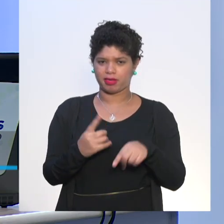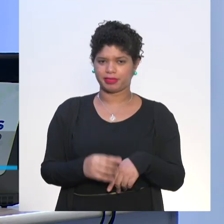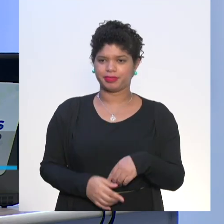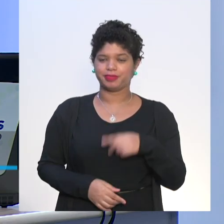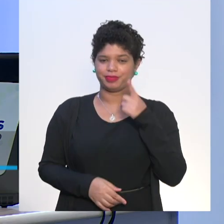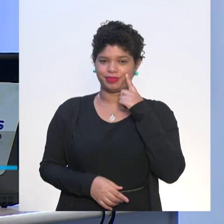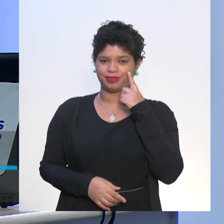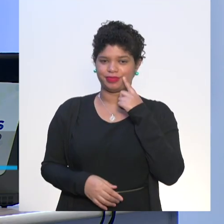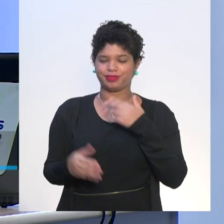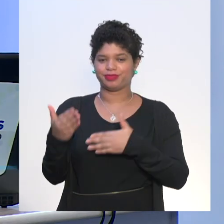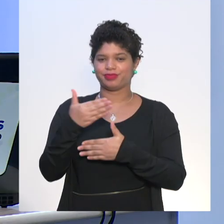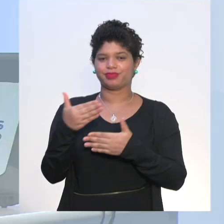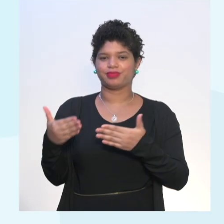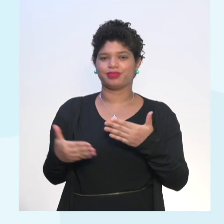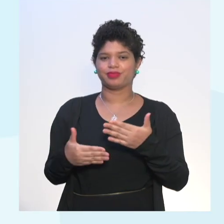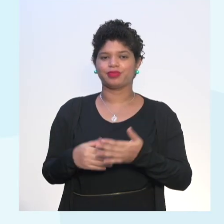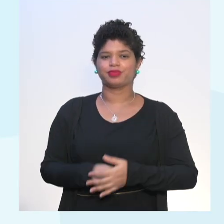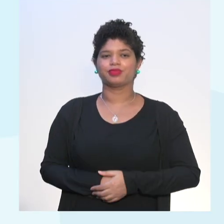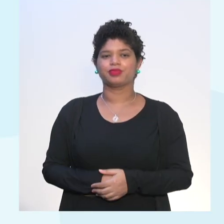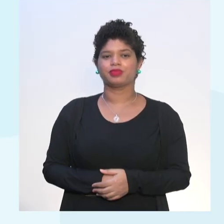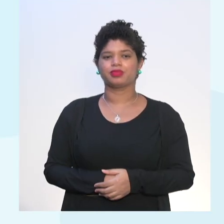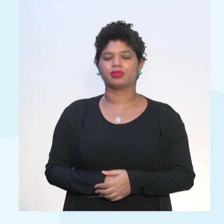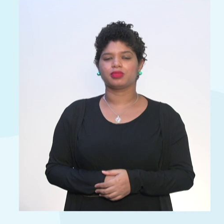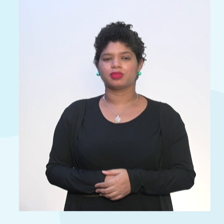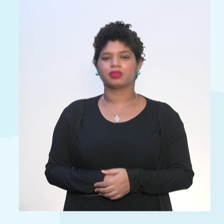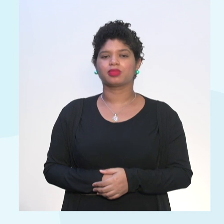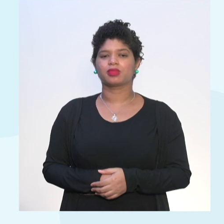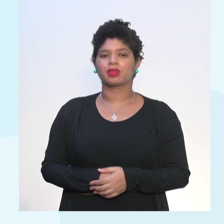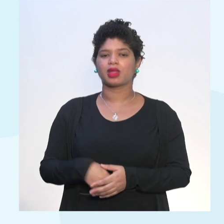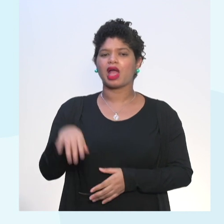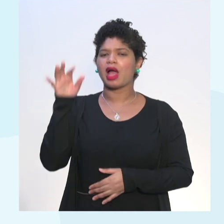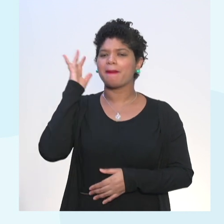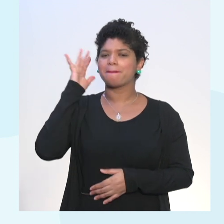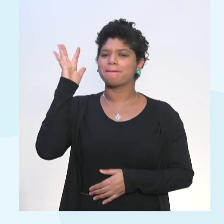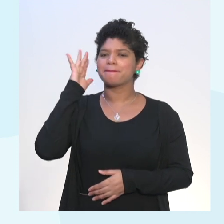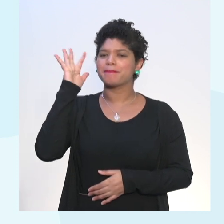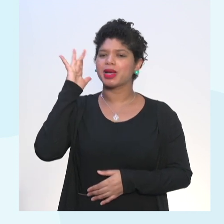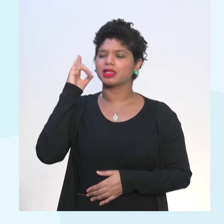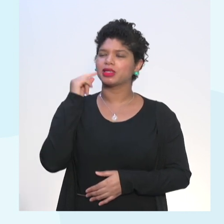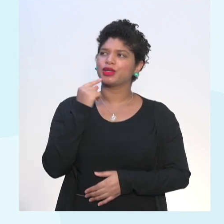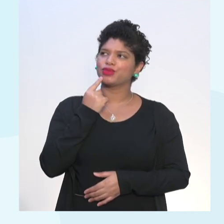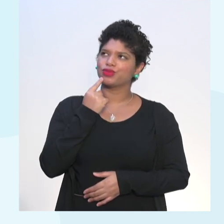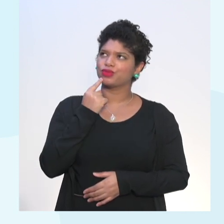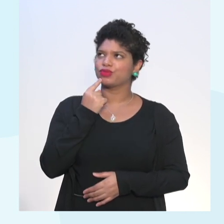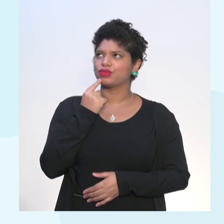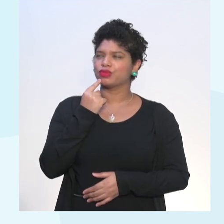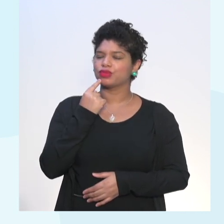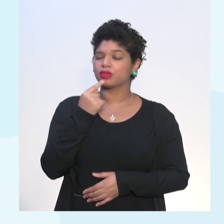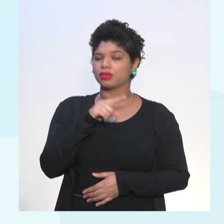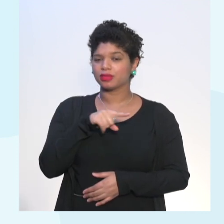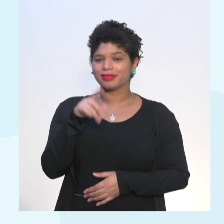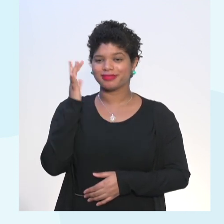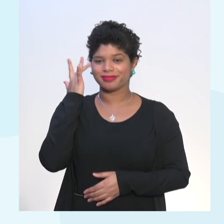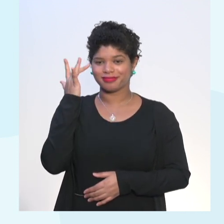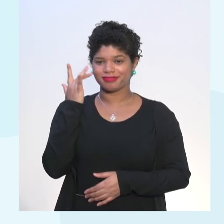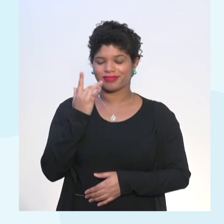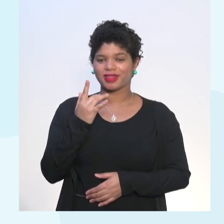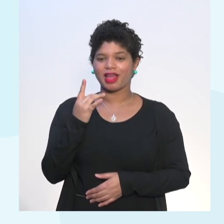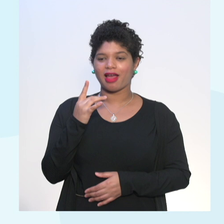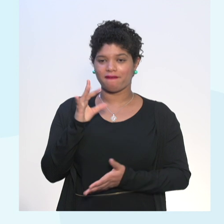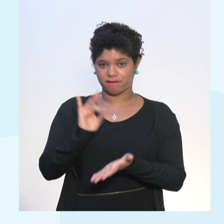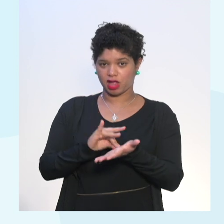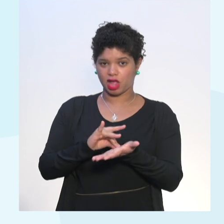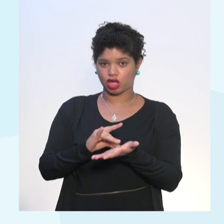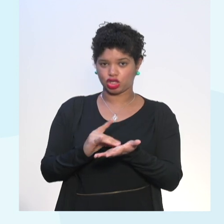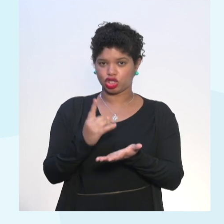aí na tela essas perguntas, né, para a gente pensar juntos um pouquinho. Então, afinal de contas, o